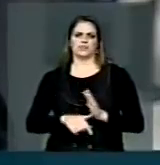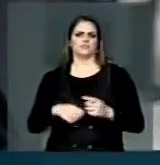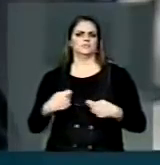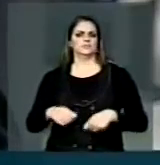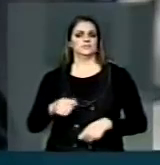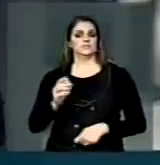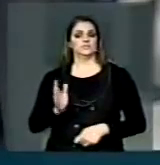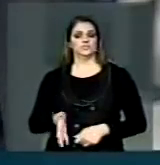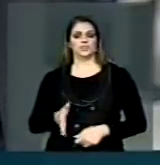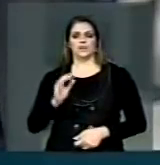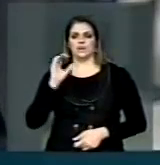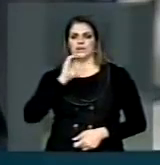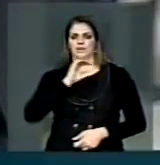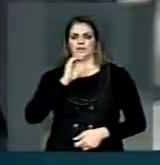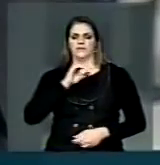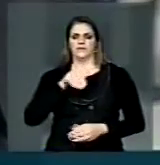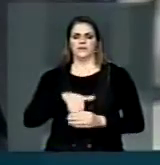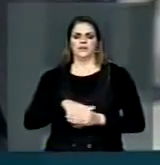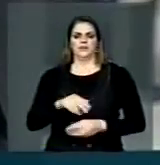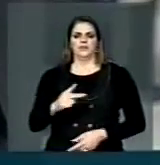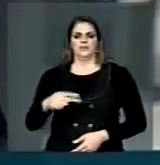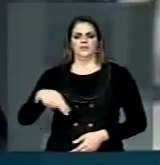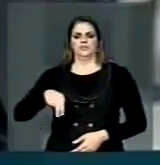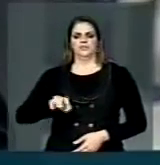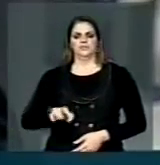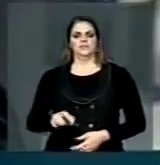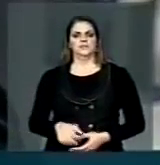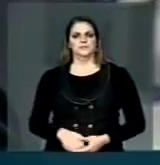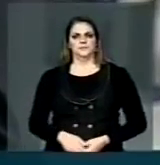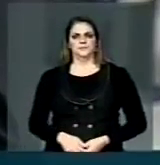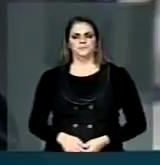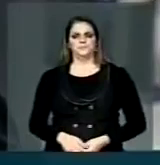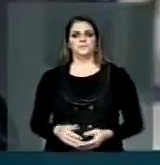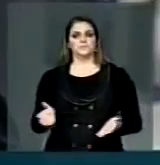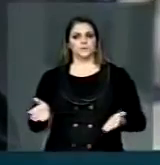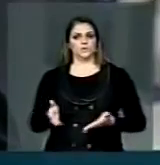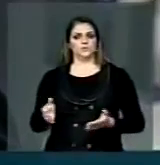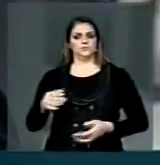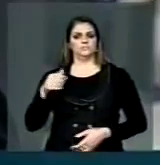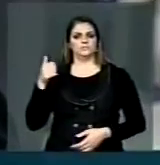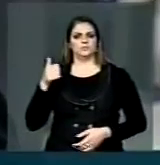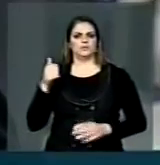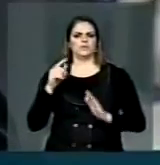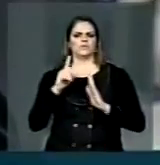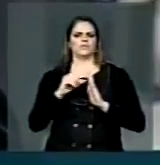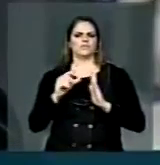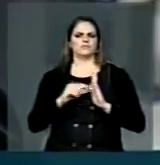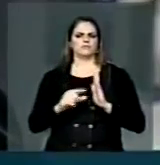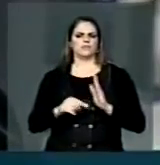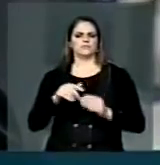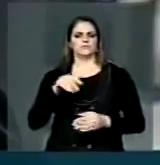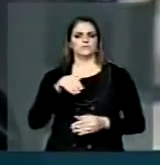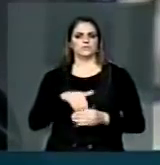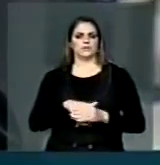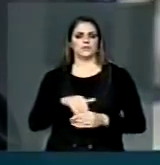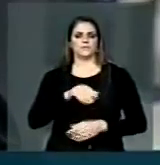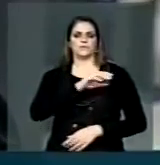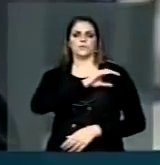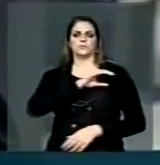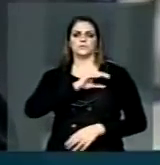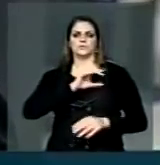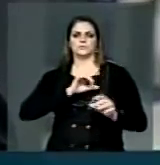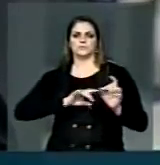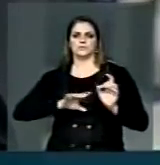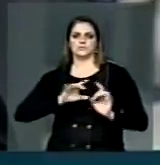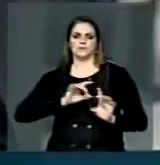Educação. Então, repito o apelo, hoje, assim que a gente tiver a votação dos destaques por parte da comissão especial,